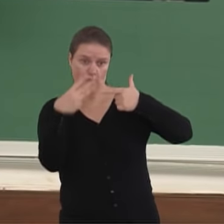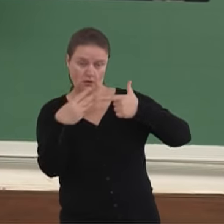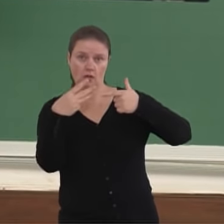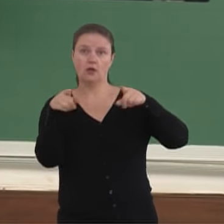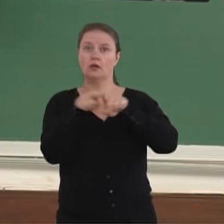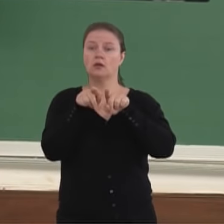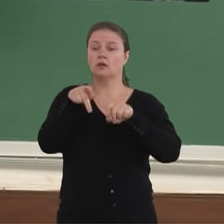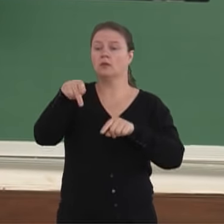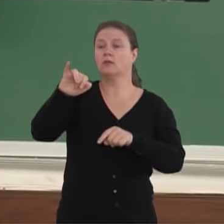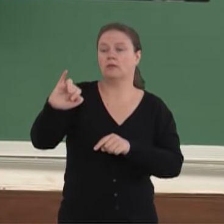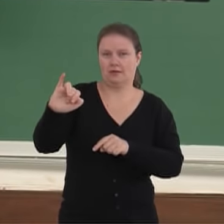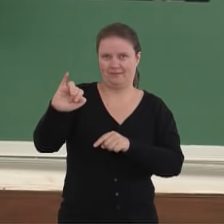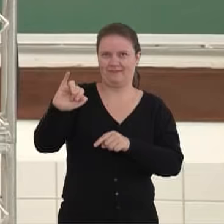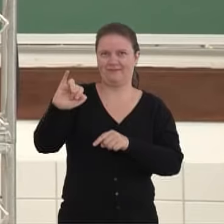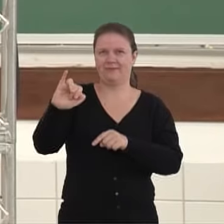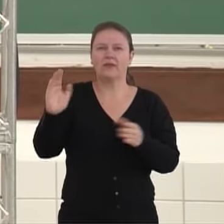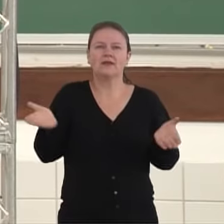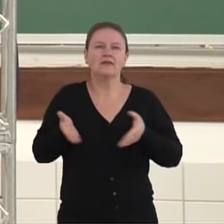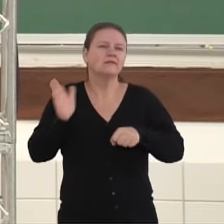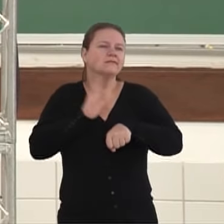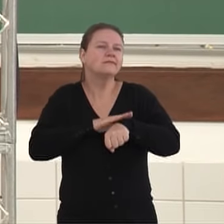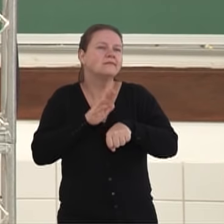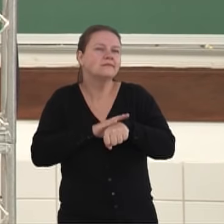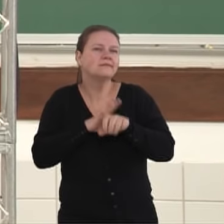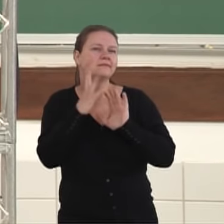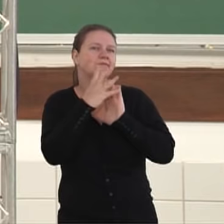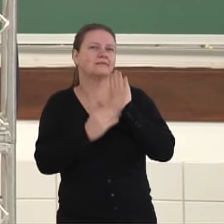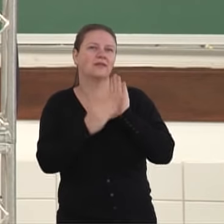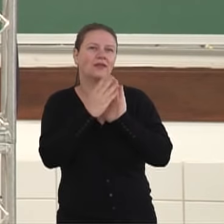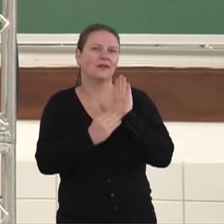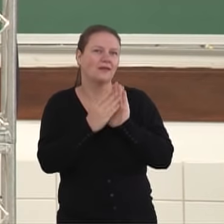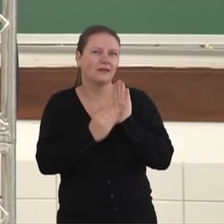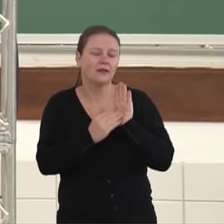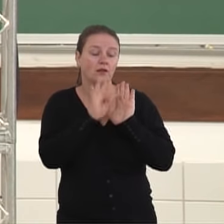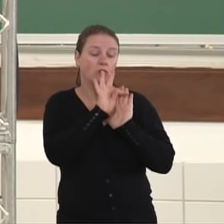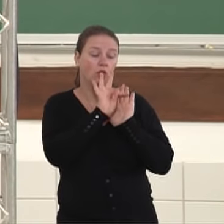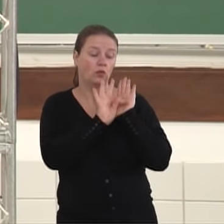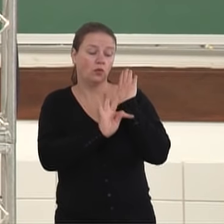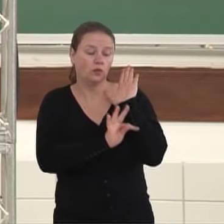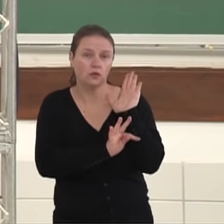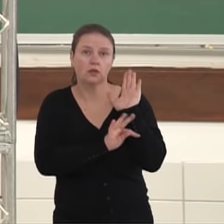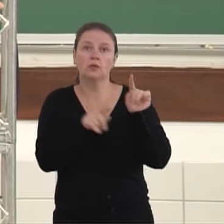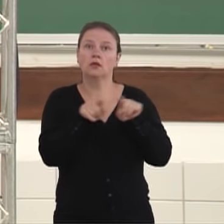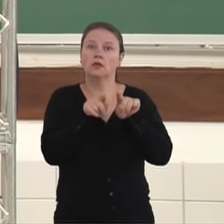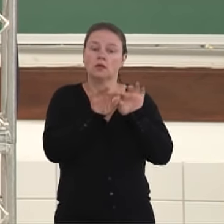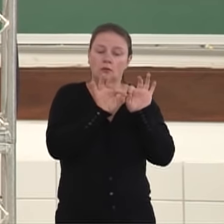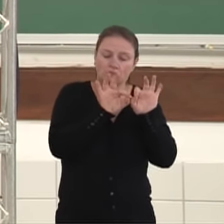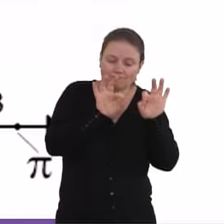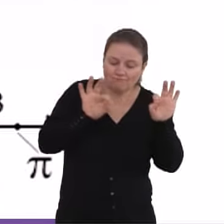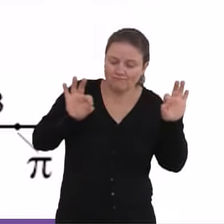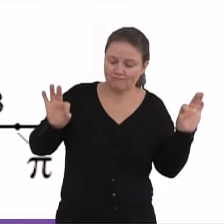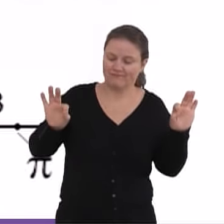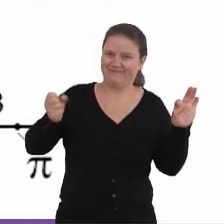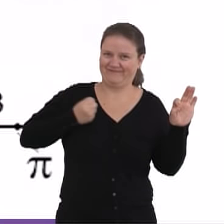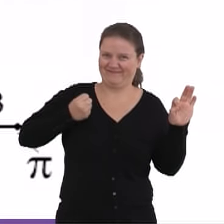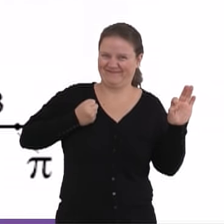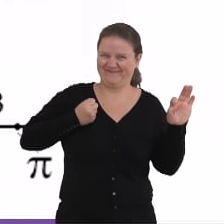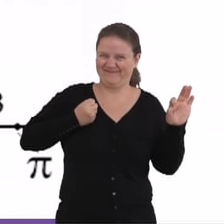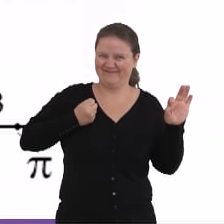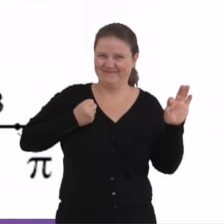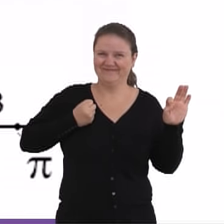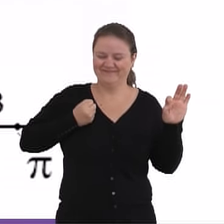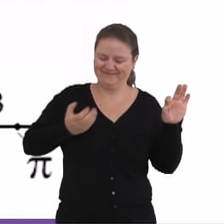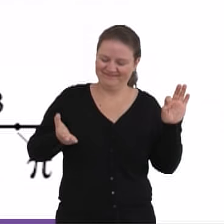π. Agora eu vou dar um tempo para vocês copiarem o texto e a reta numérica. Vamos lá?